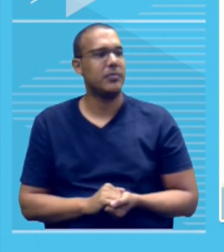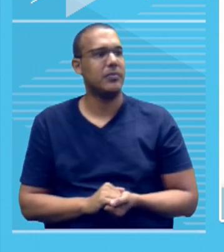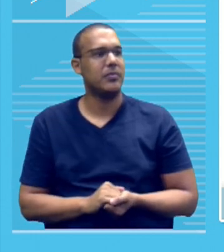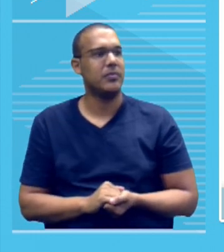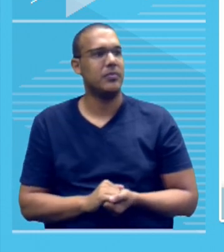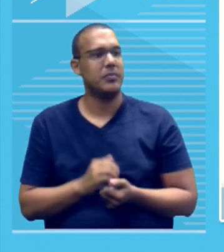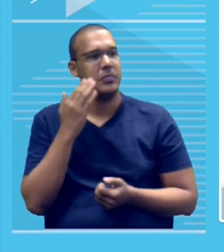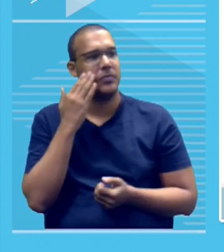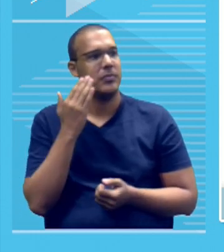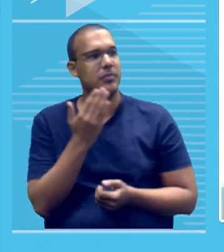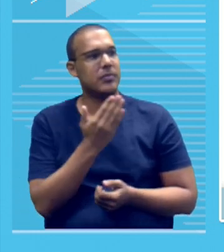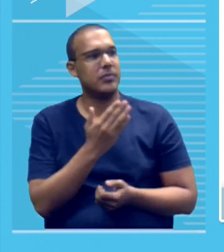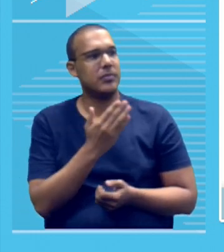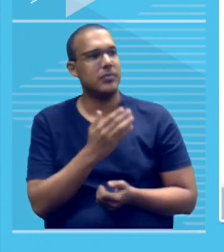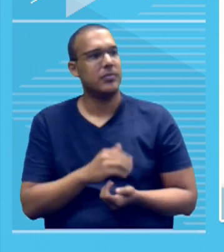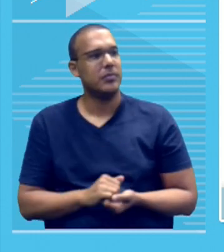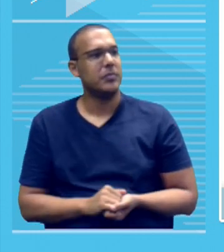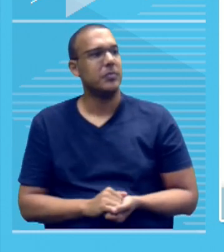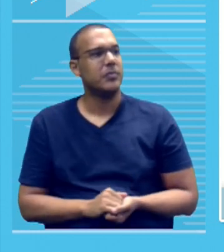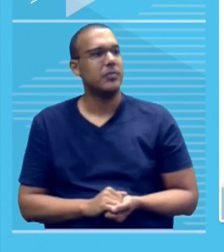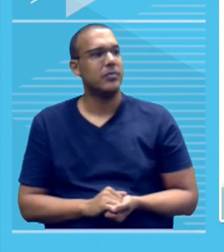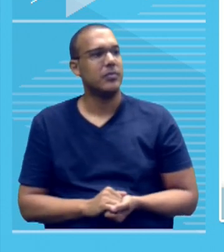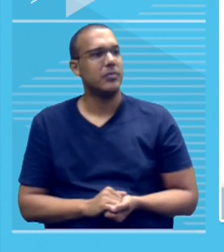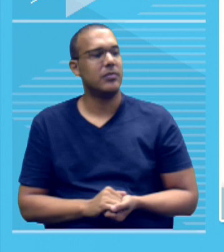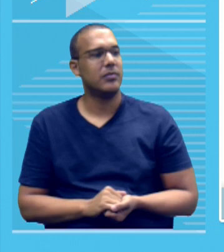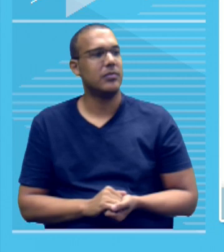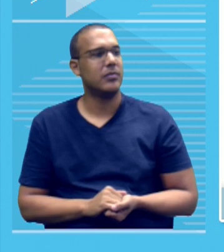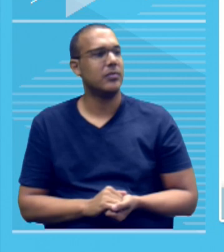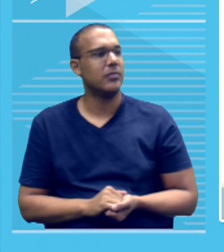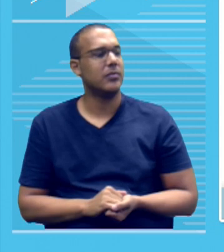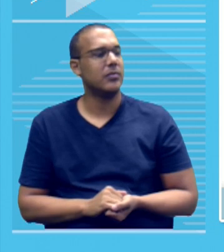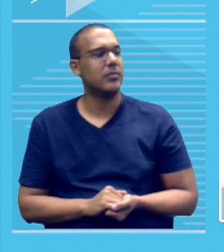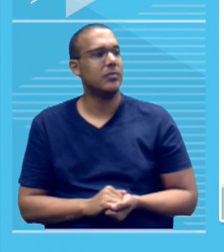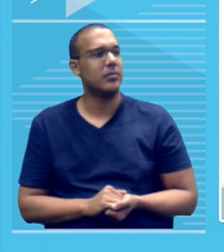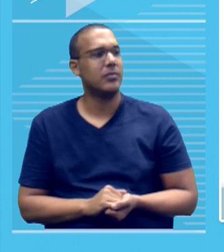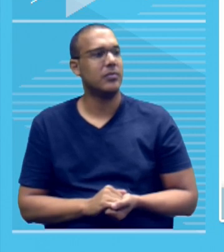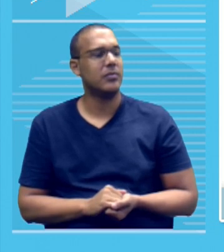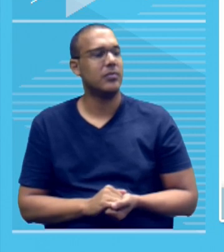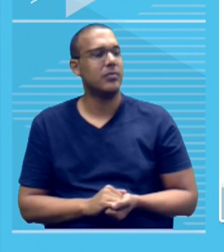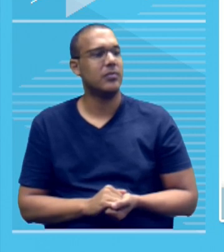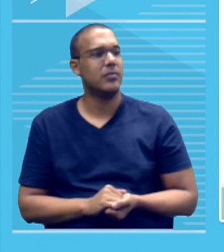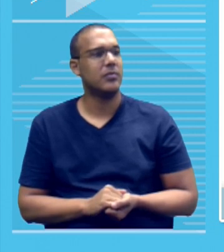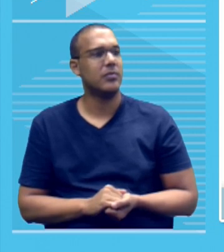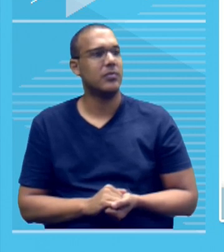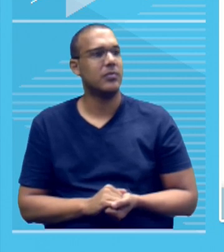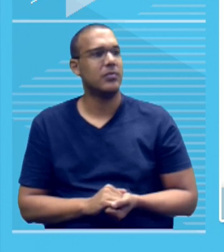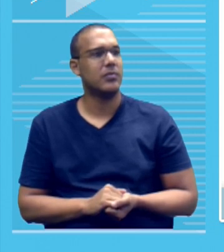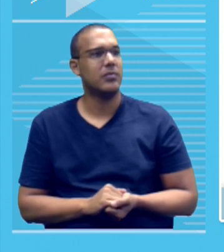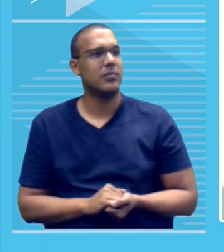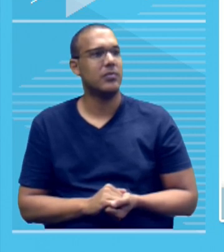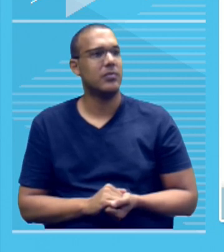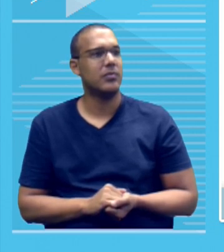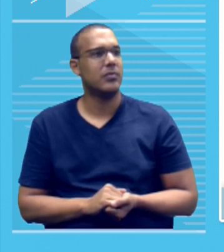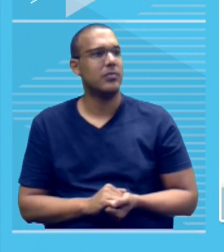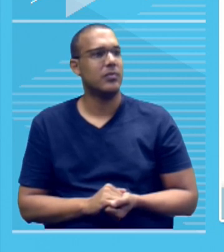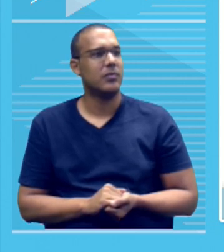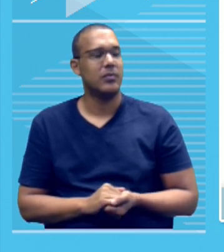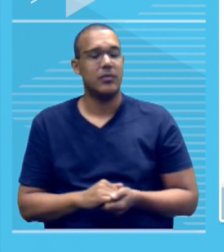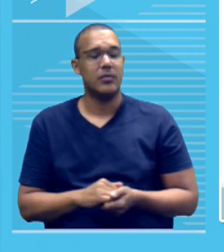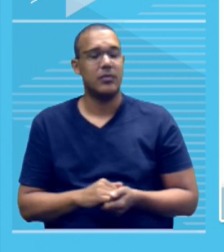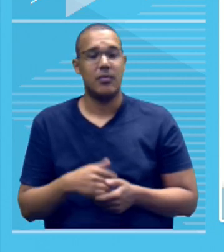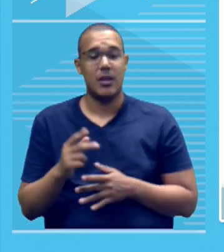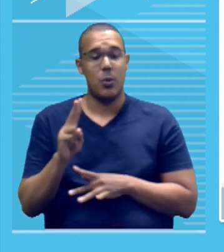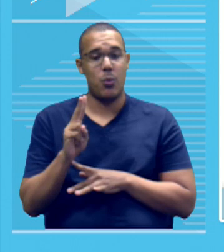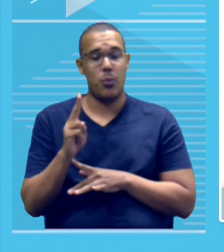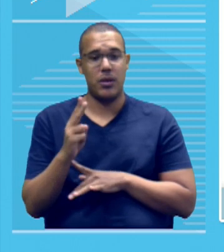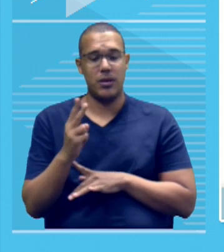de peróxido, água oxigenada, por exemplo, irá contrariar a regra de Markovnikov. Ou seja, o